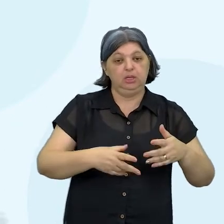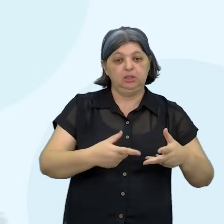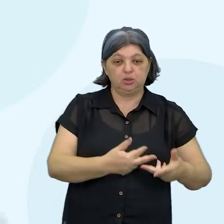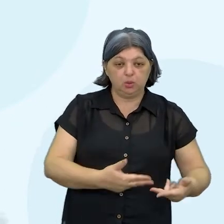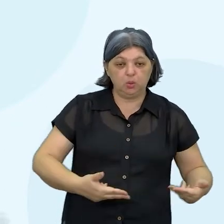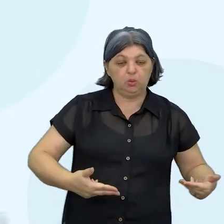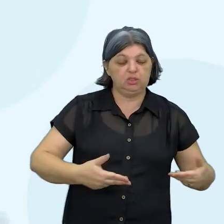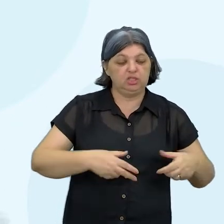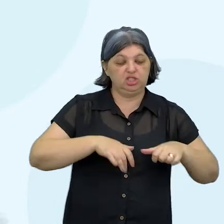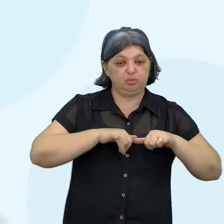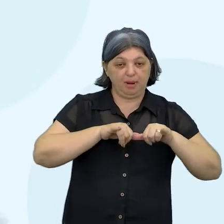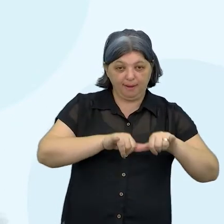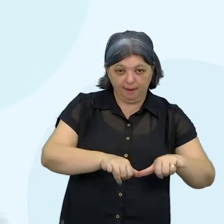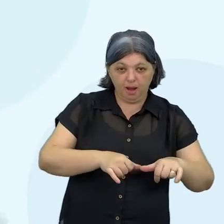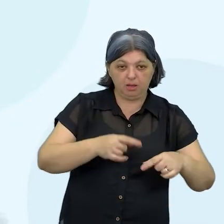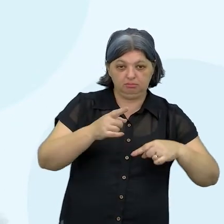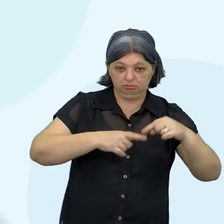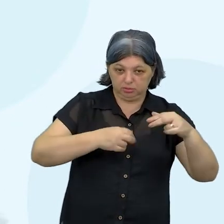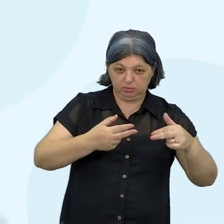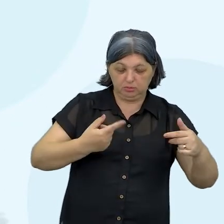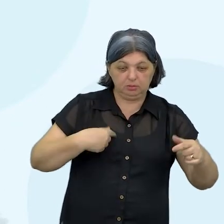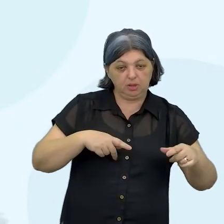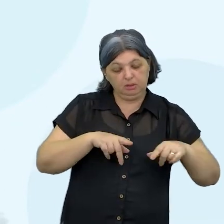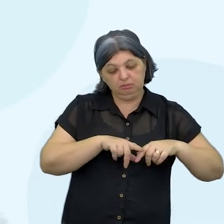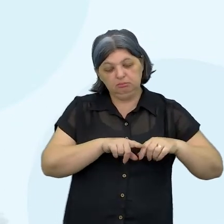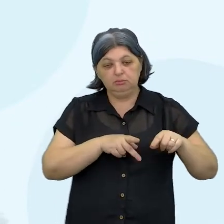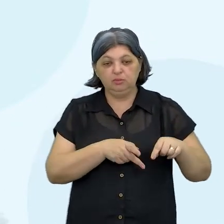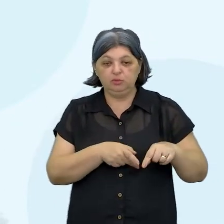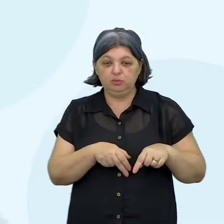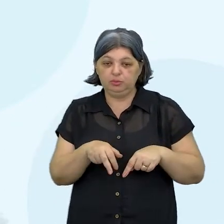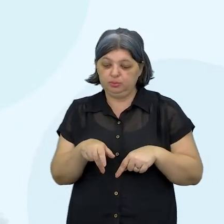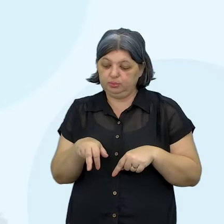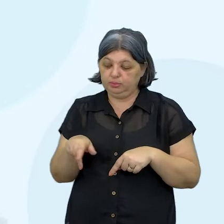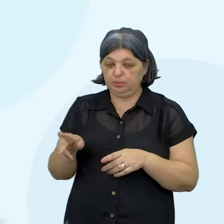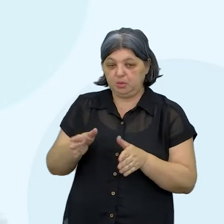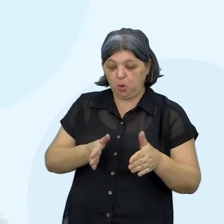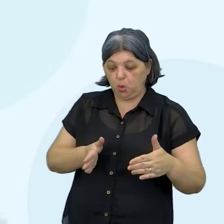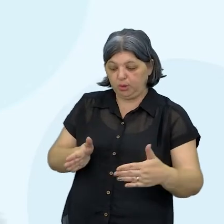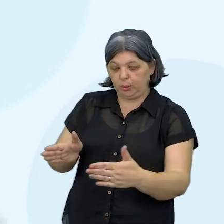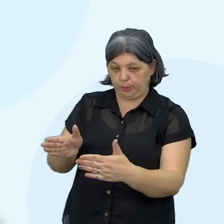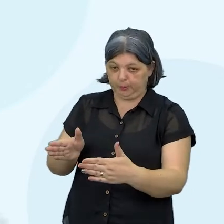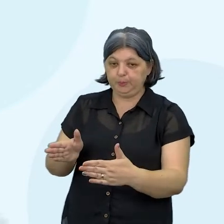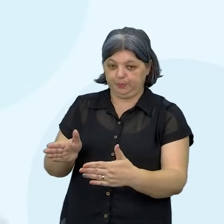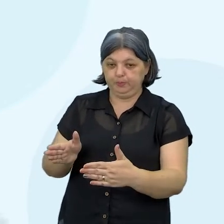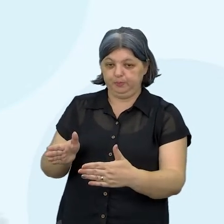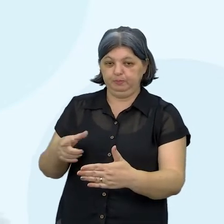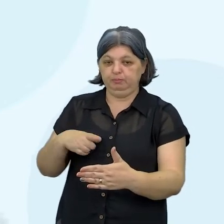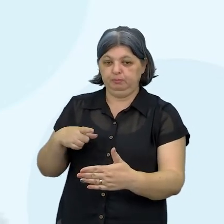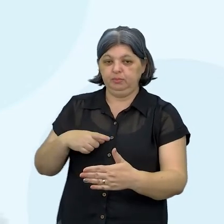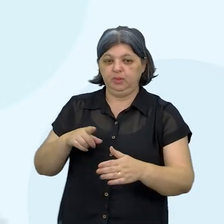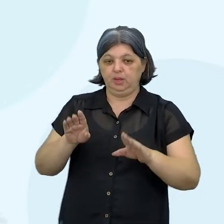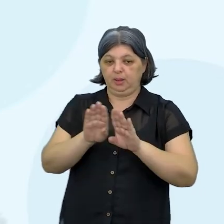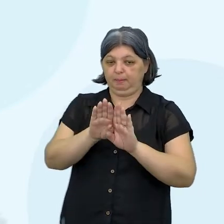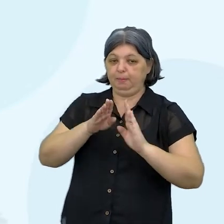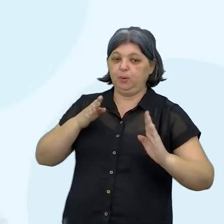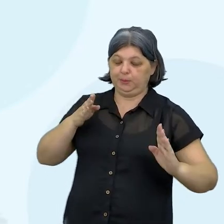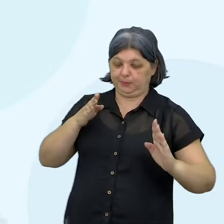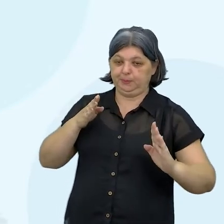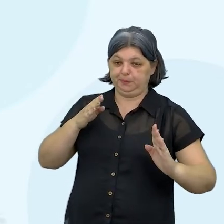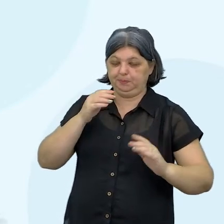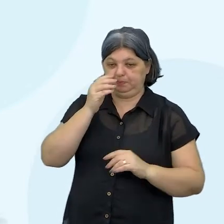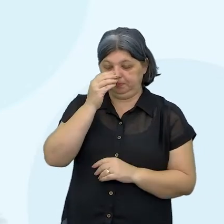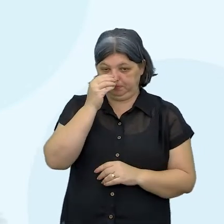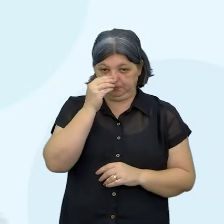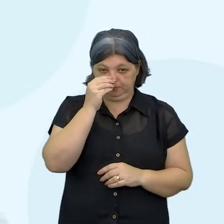por toda a casa, não. Ele já vem aqui pelo corredor lateral, né, que aqui também vai ter uma porta,